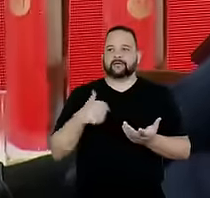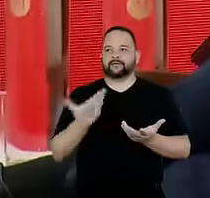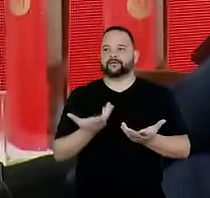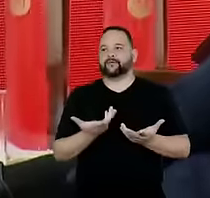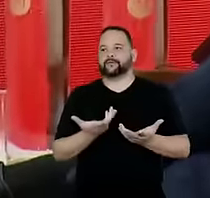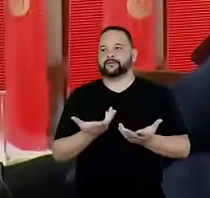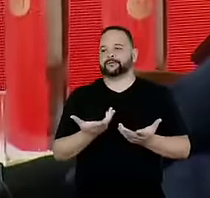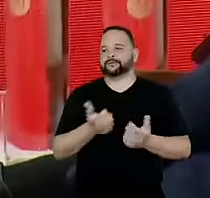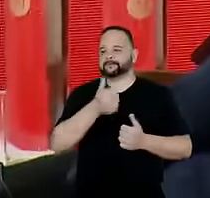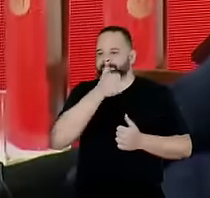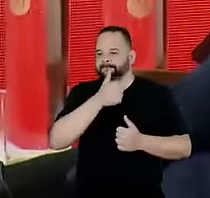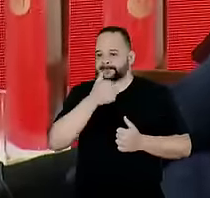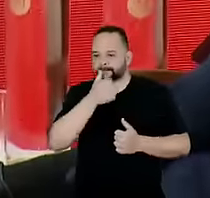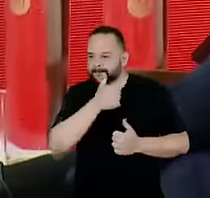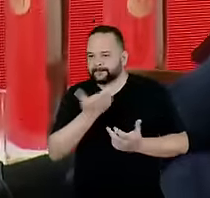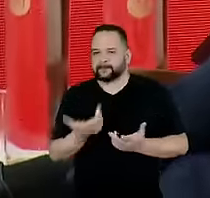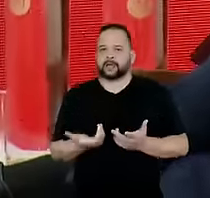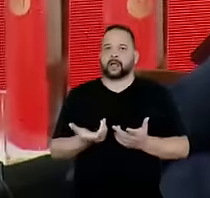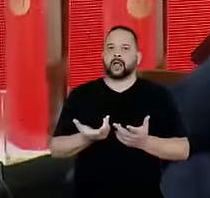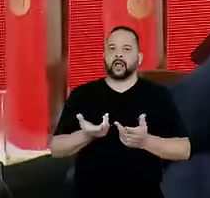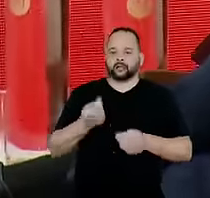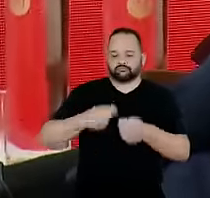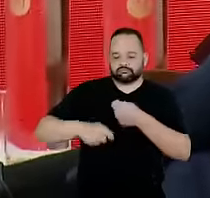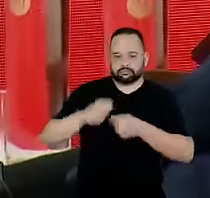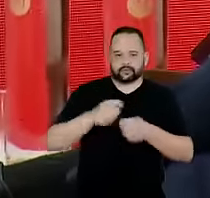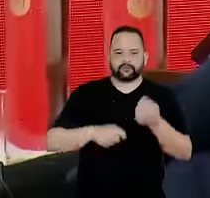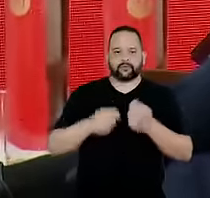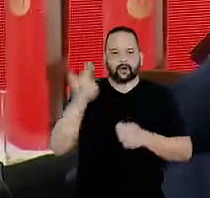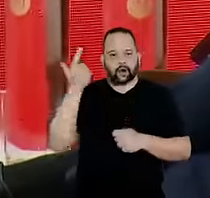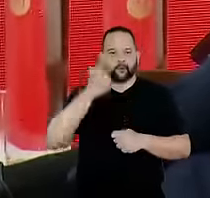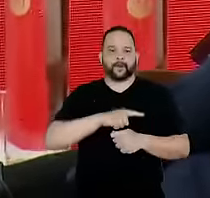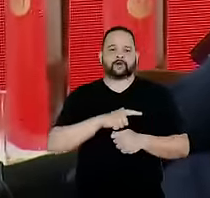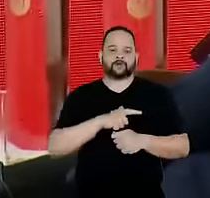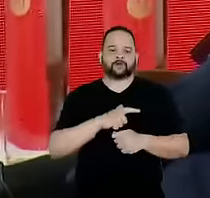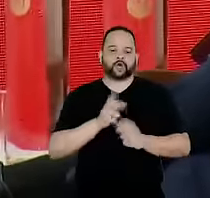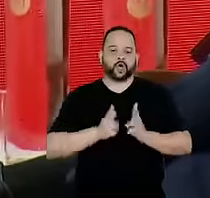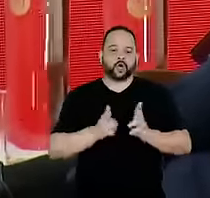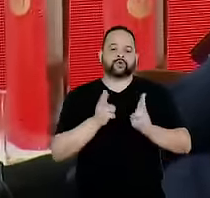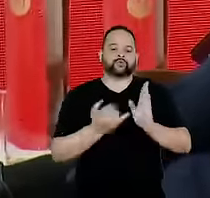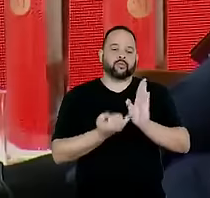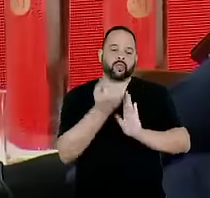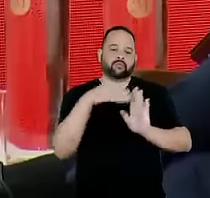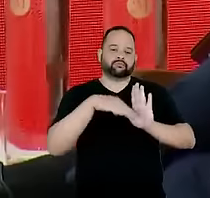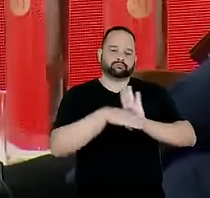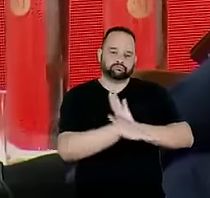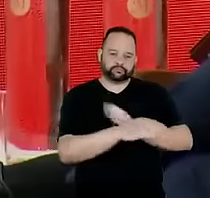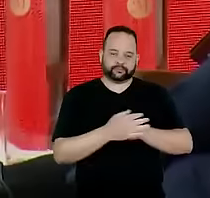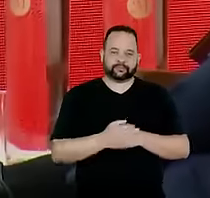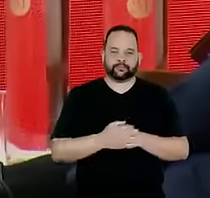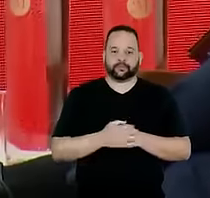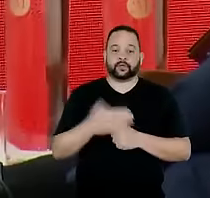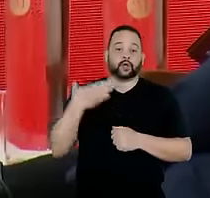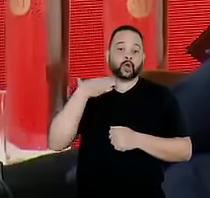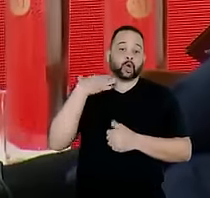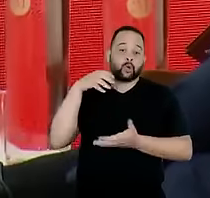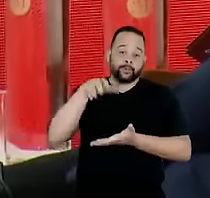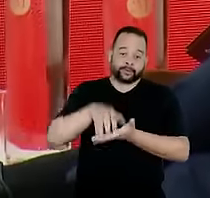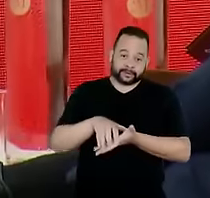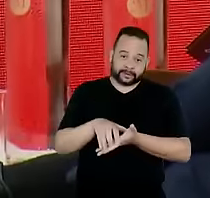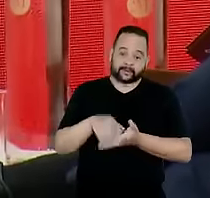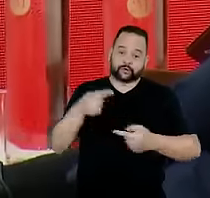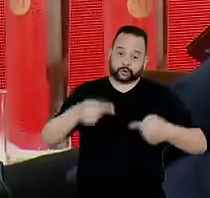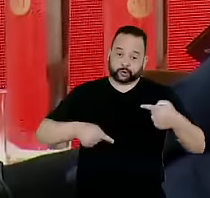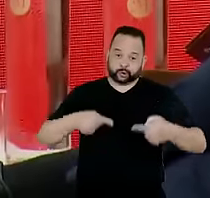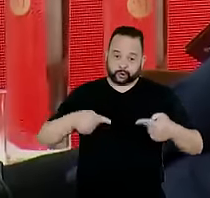economia para atingir essa segunda fase de convergência e o que os bancos centrais têm dito é não a gente precisa fazer isso Então essa é uma primeira parte